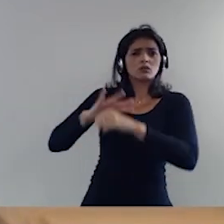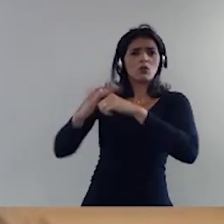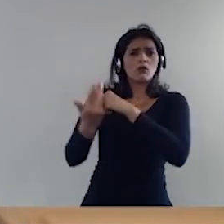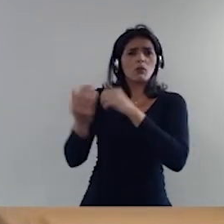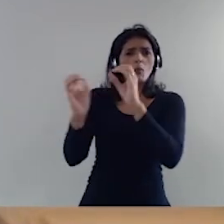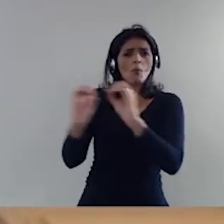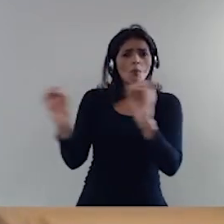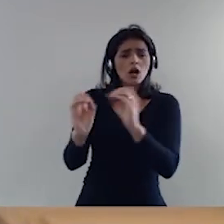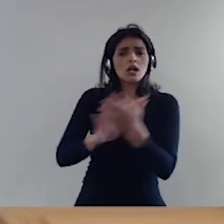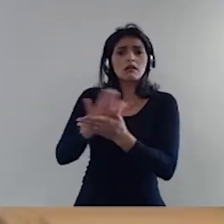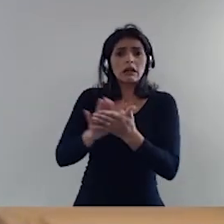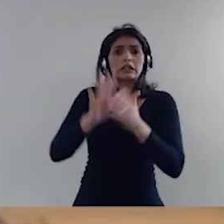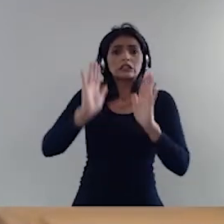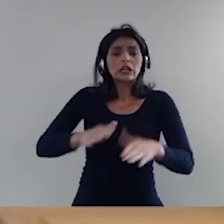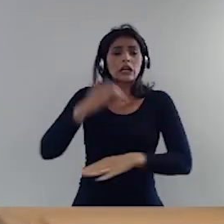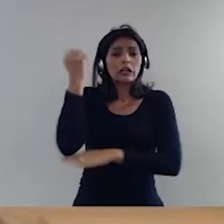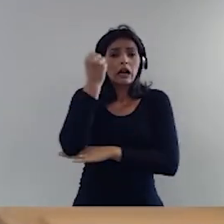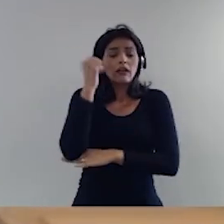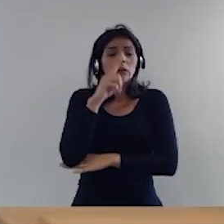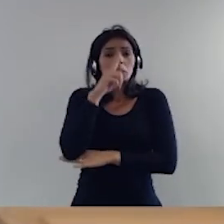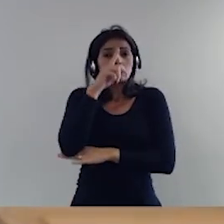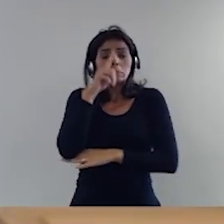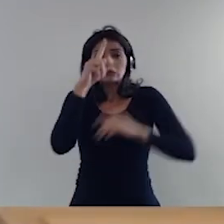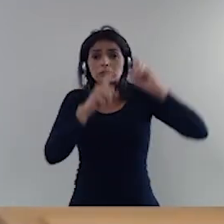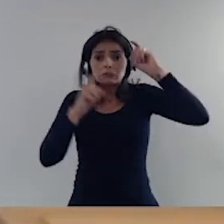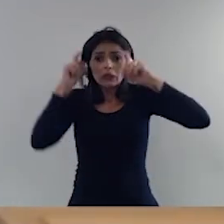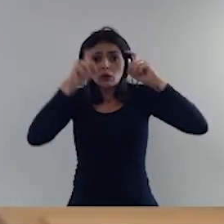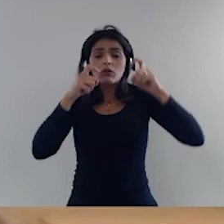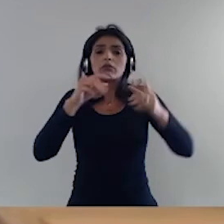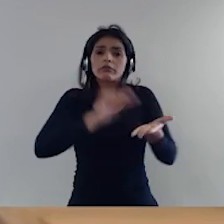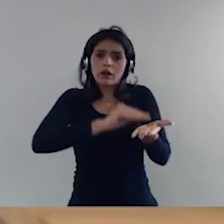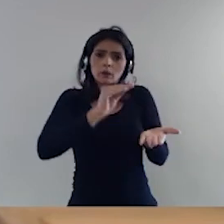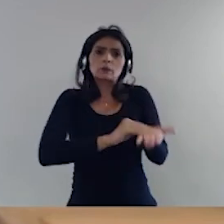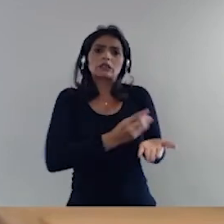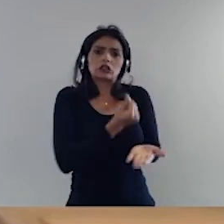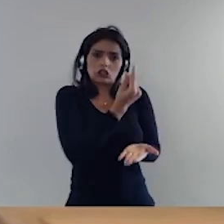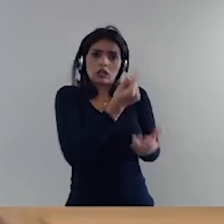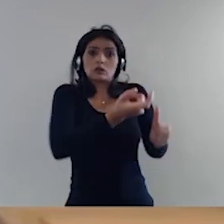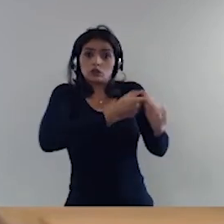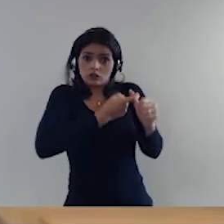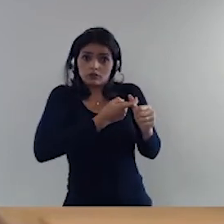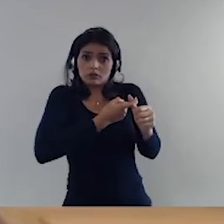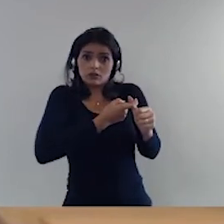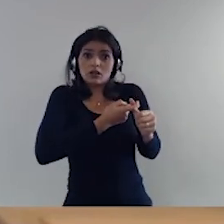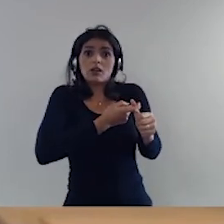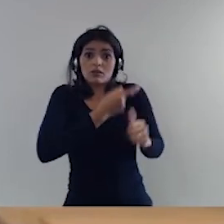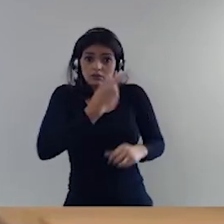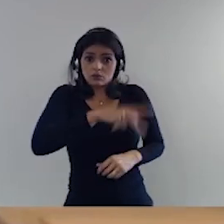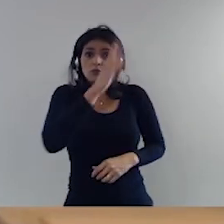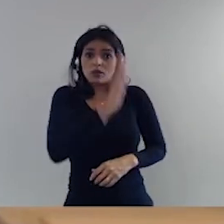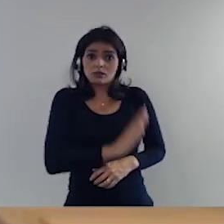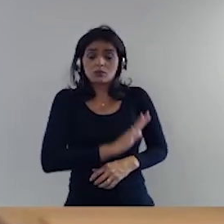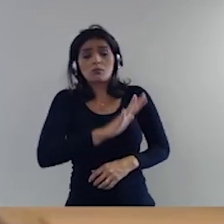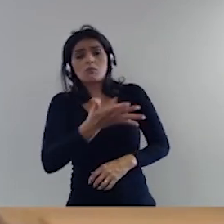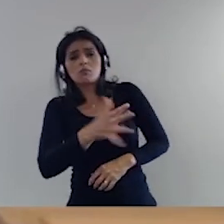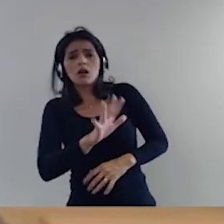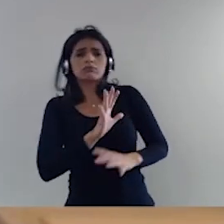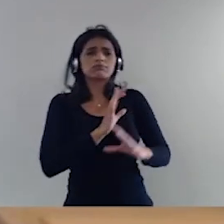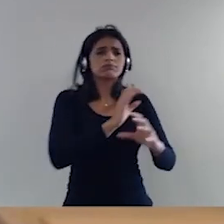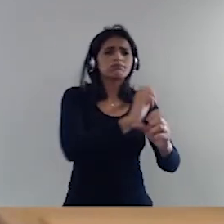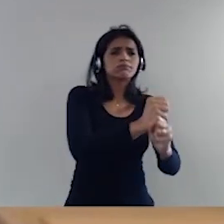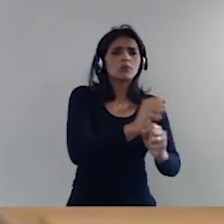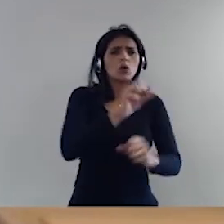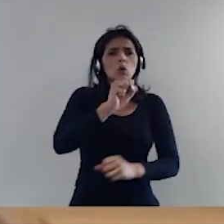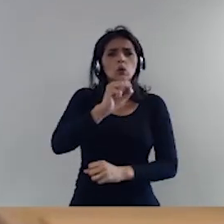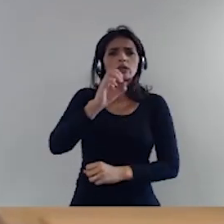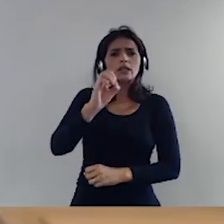graves e preocupantes de déficit público, com uma dívida pública que já beirava